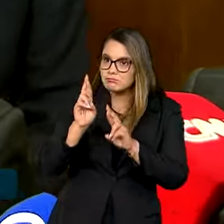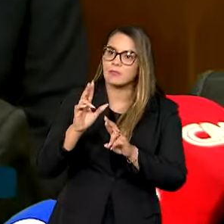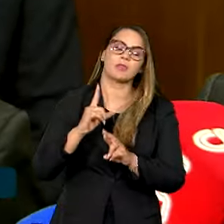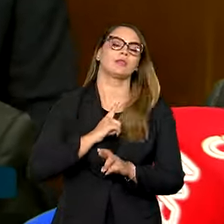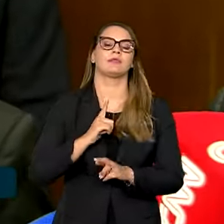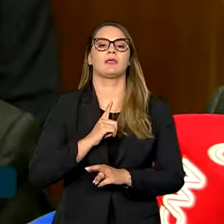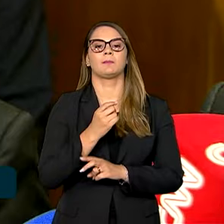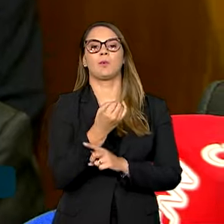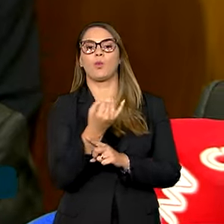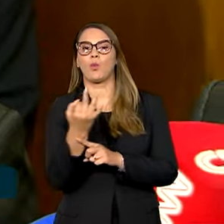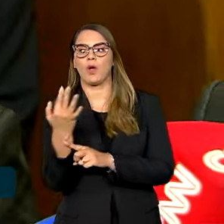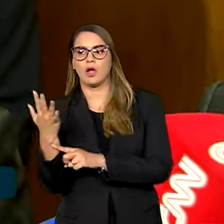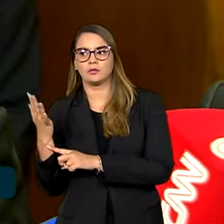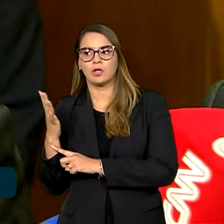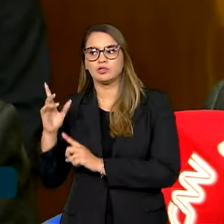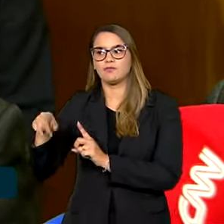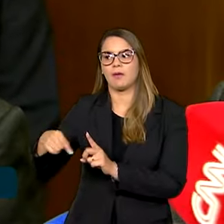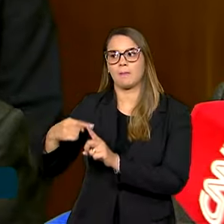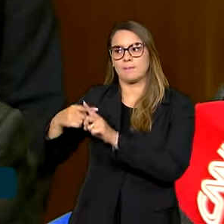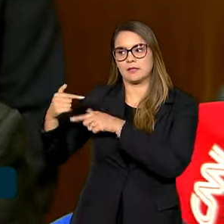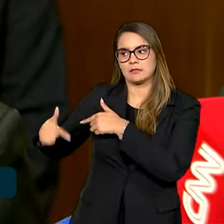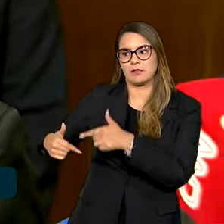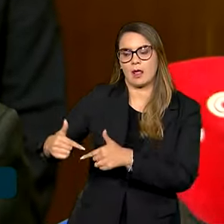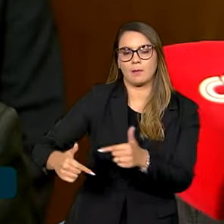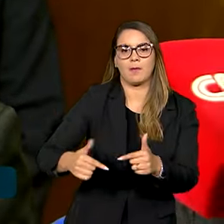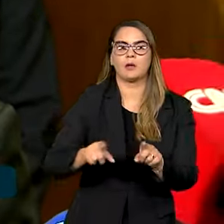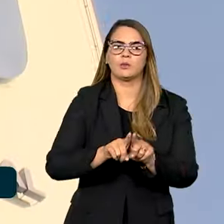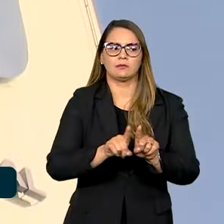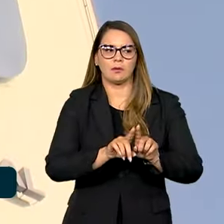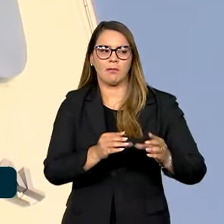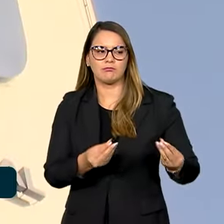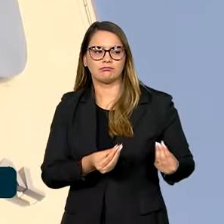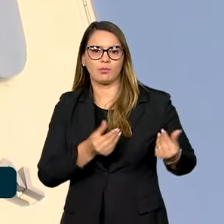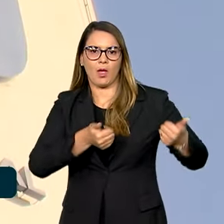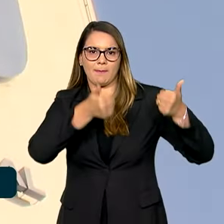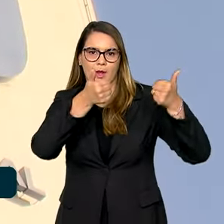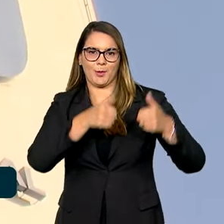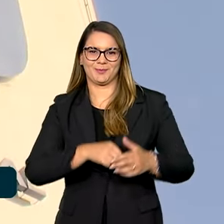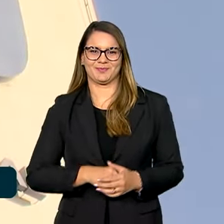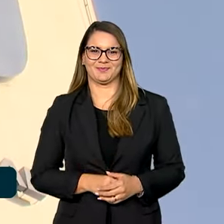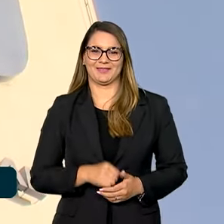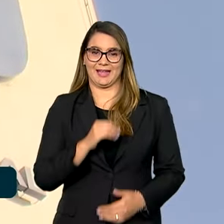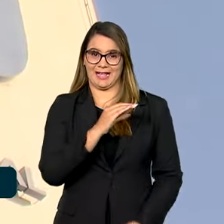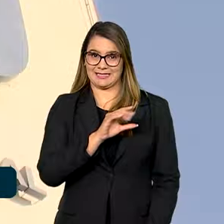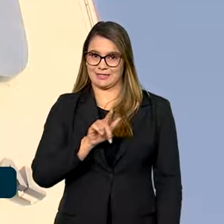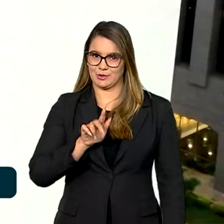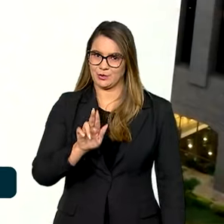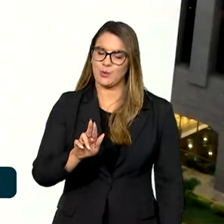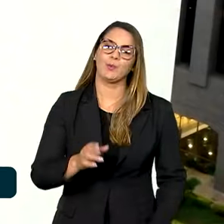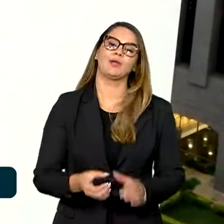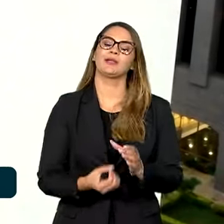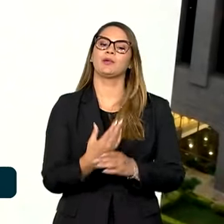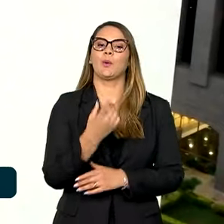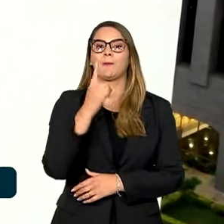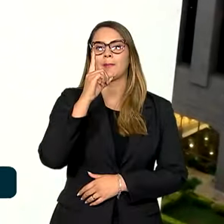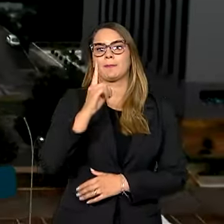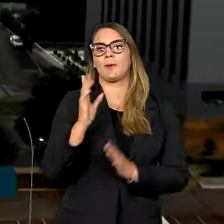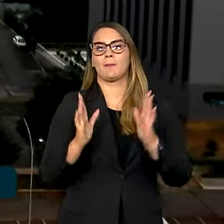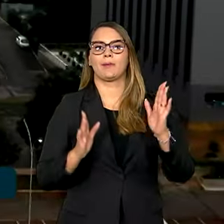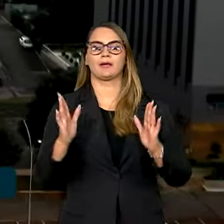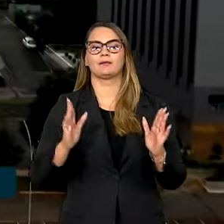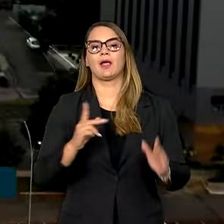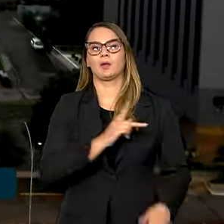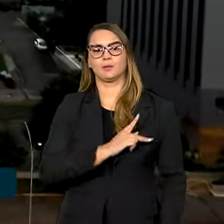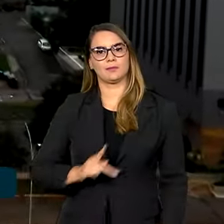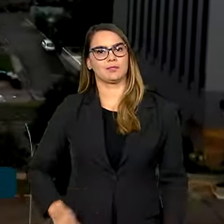só quantitativamente mais operações, mas também qualitativamente. A Controladoria Geral da União, criada no primeiro mandato do presidente